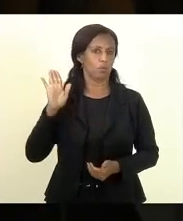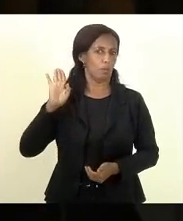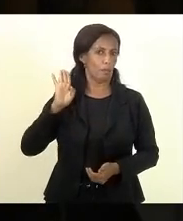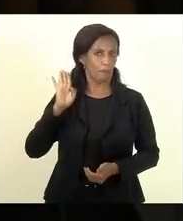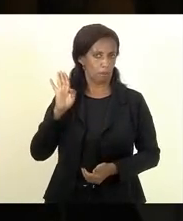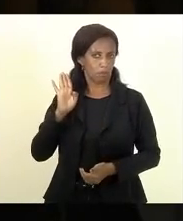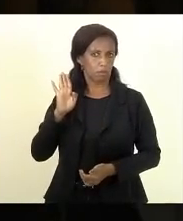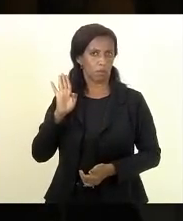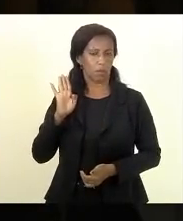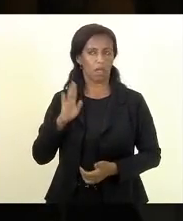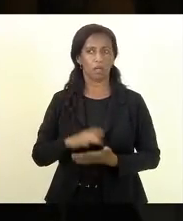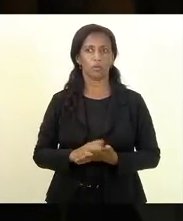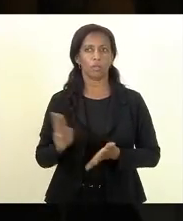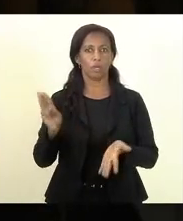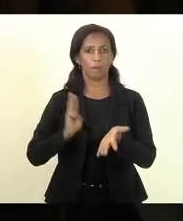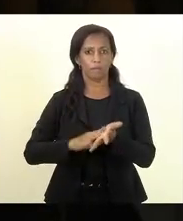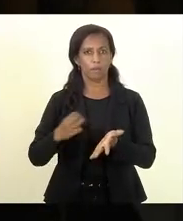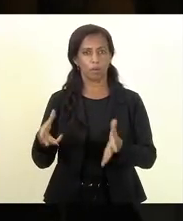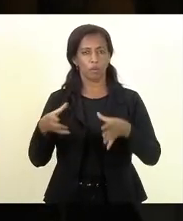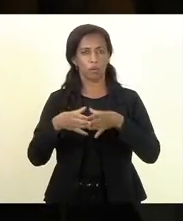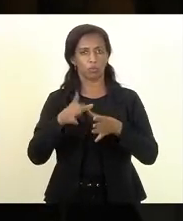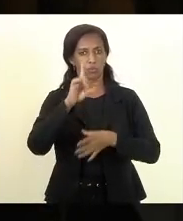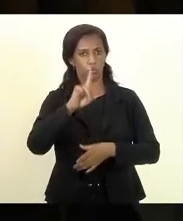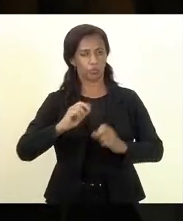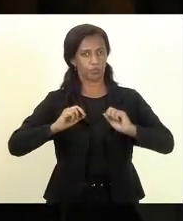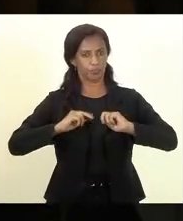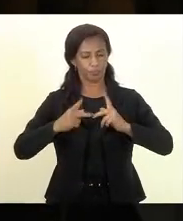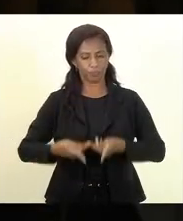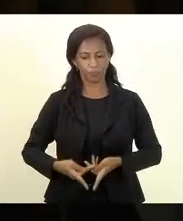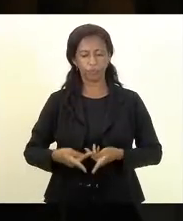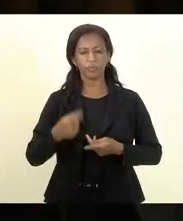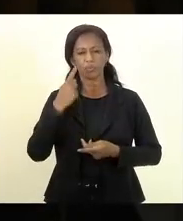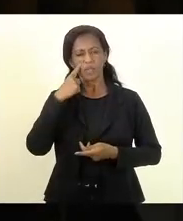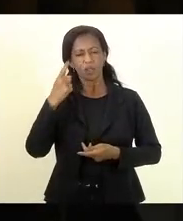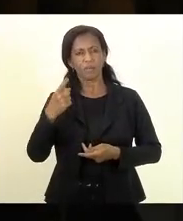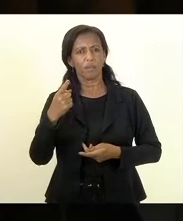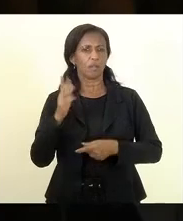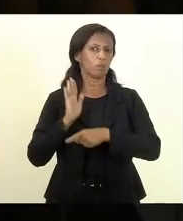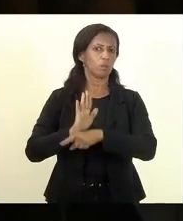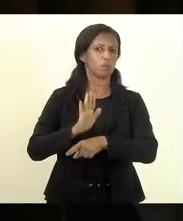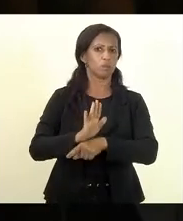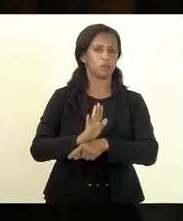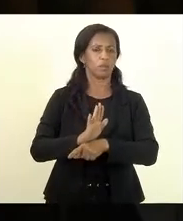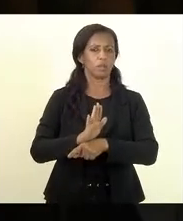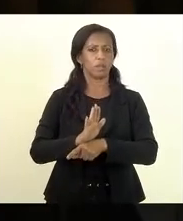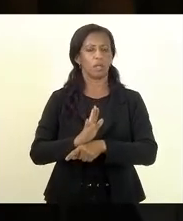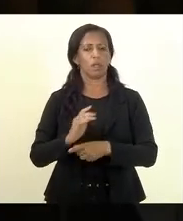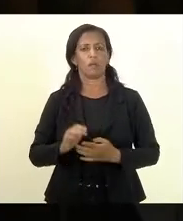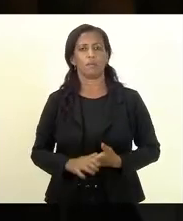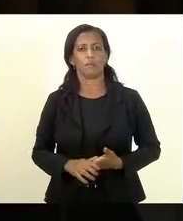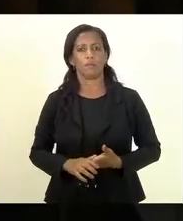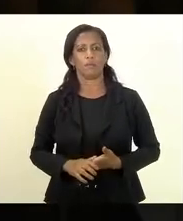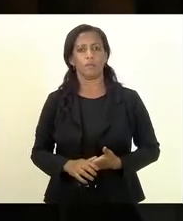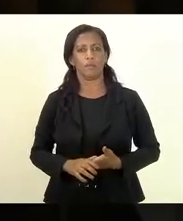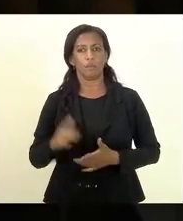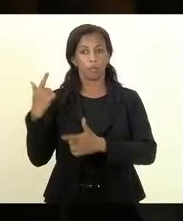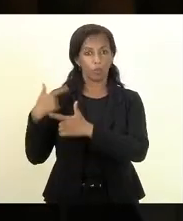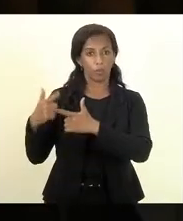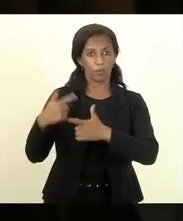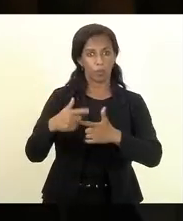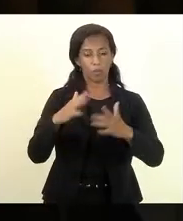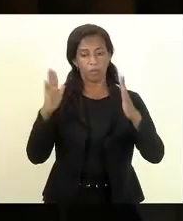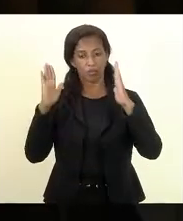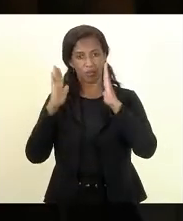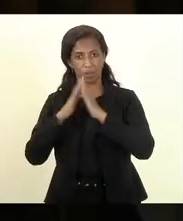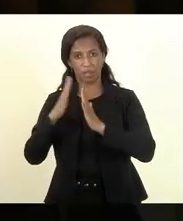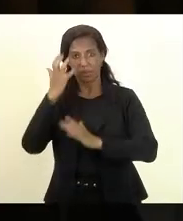que participa da comissão, é membro da Comissão de Direitos Humanos e vem acompanhando a ocupação desde o início. O problema da moradia é grave no Rio de Janeiro, tem que ter resposta. Temos